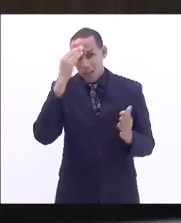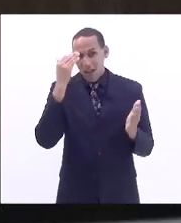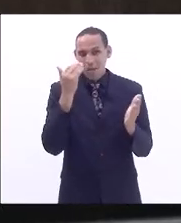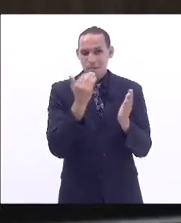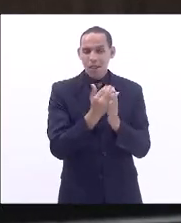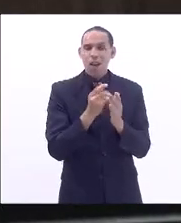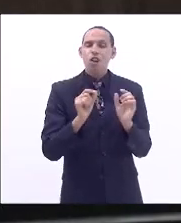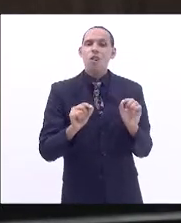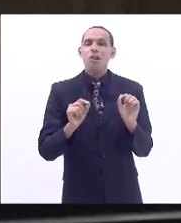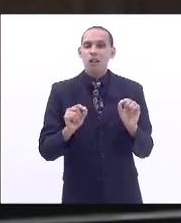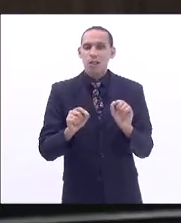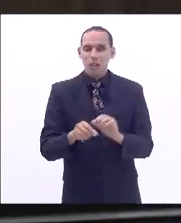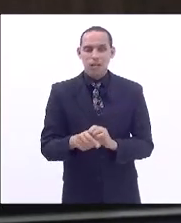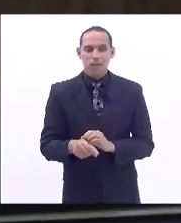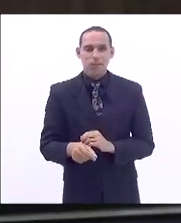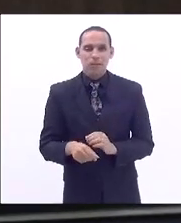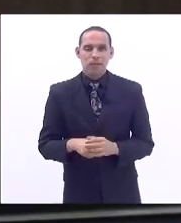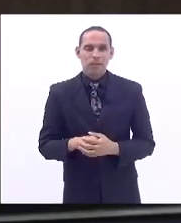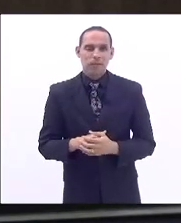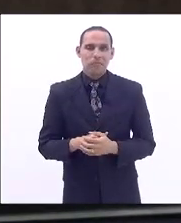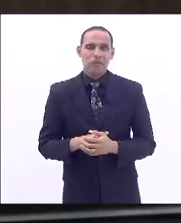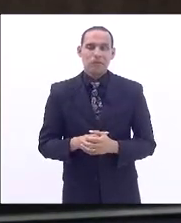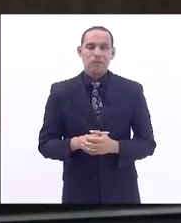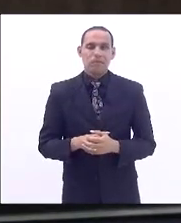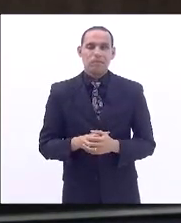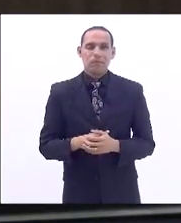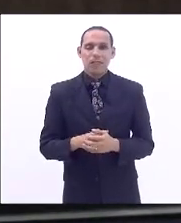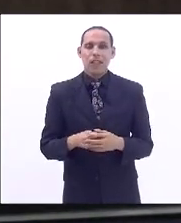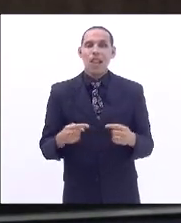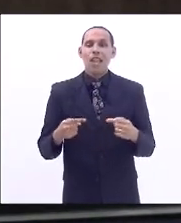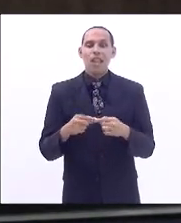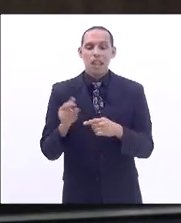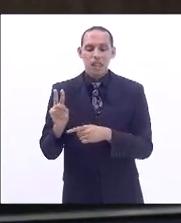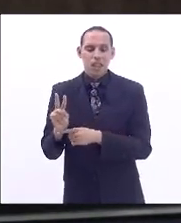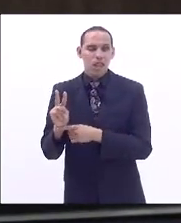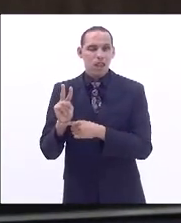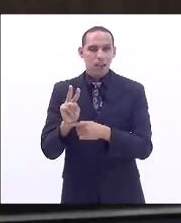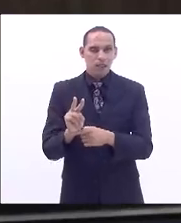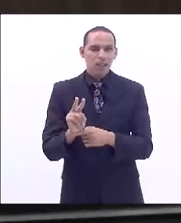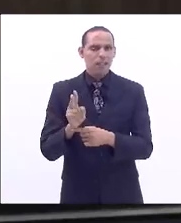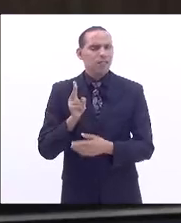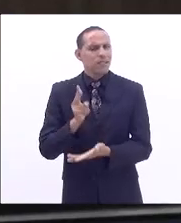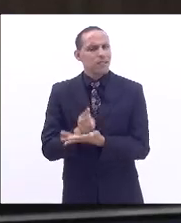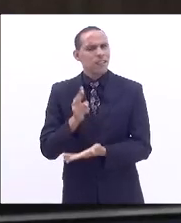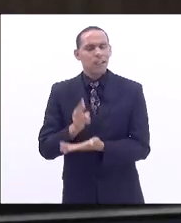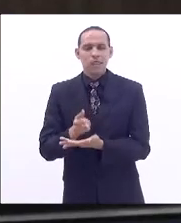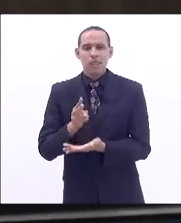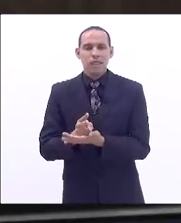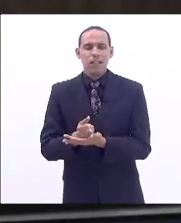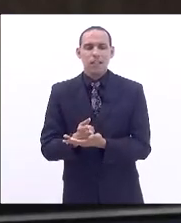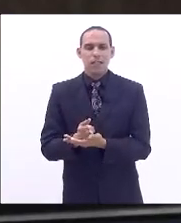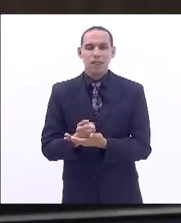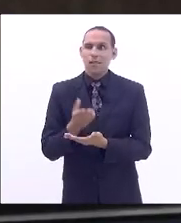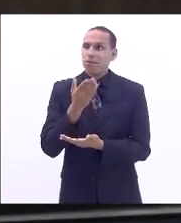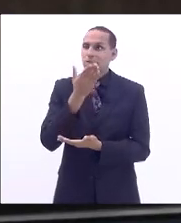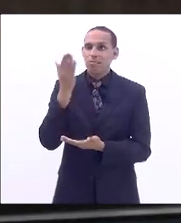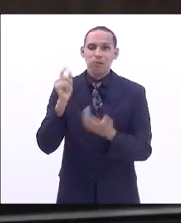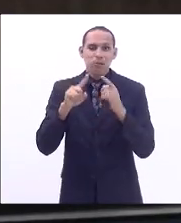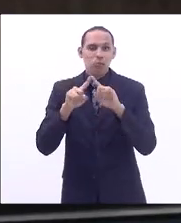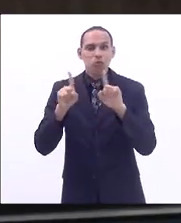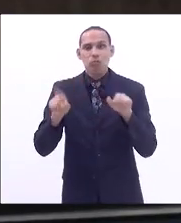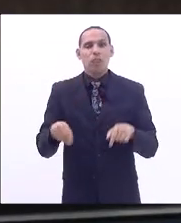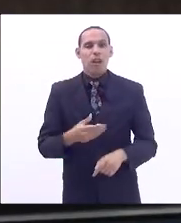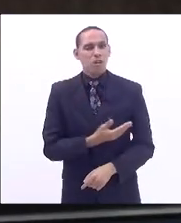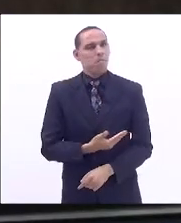sua manifestação em relação à defesa que ela sempre fez aqui do Servidor Público